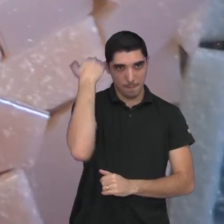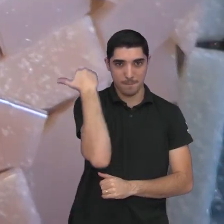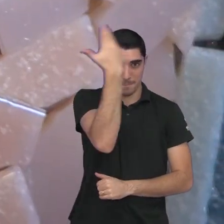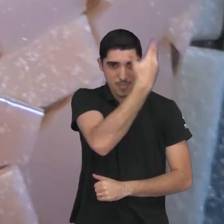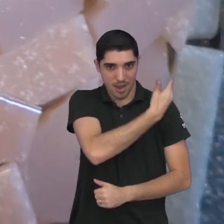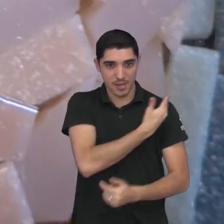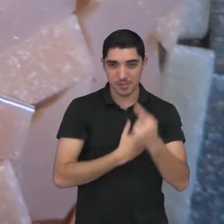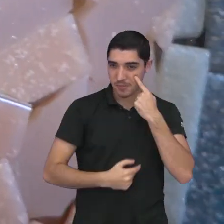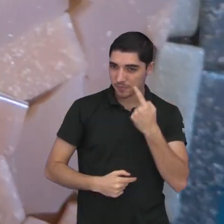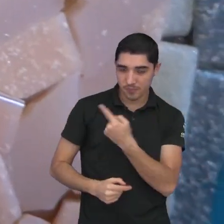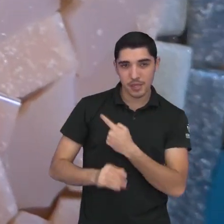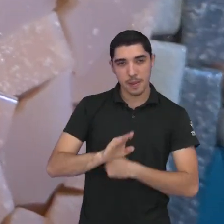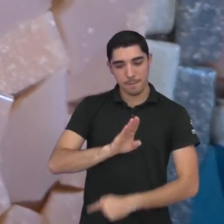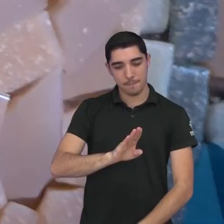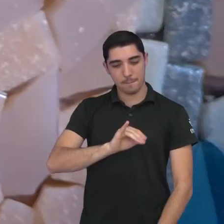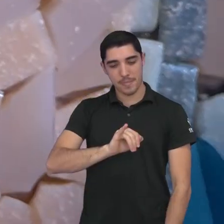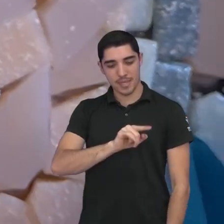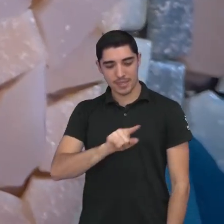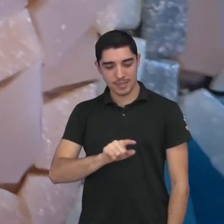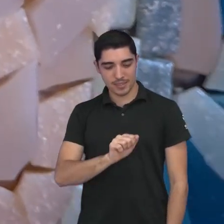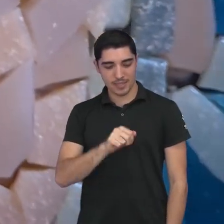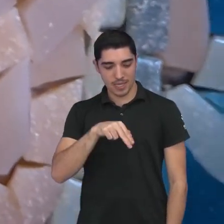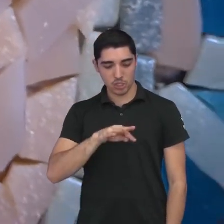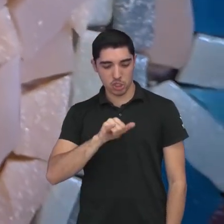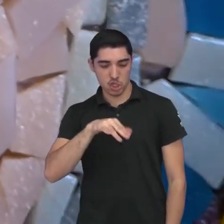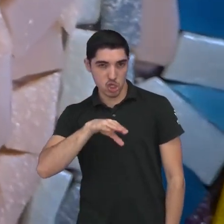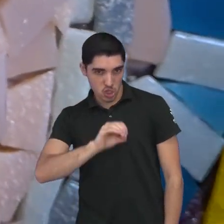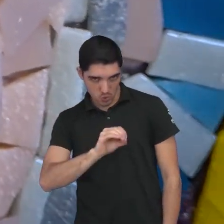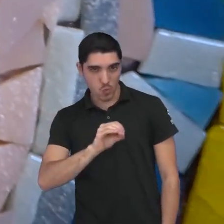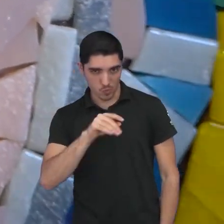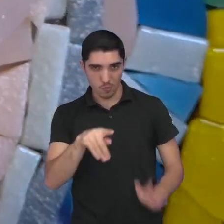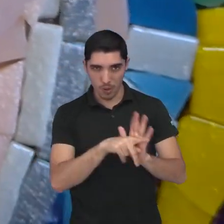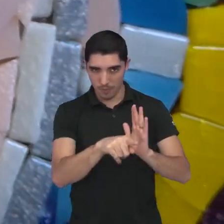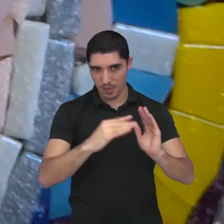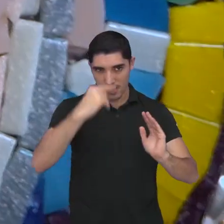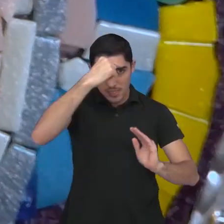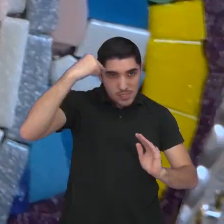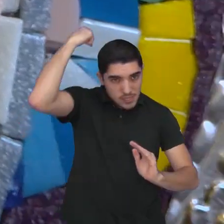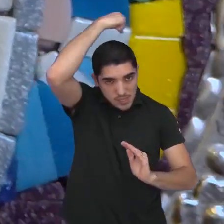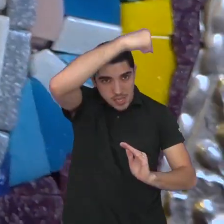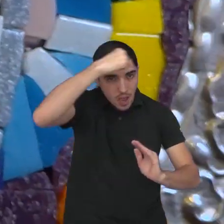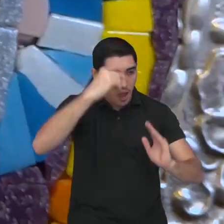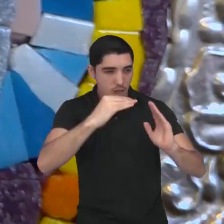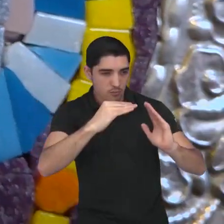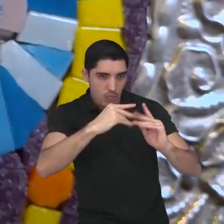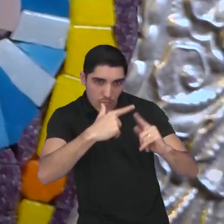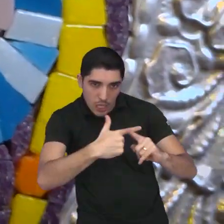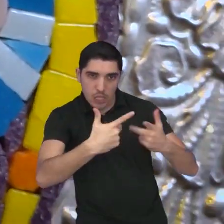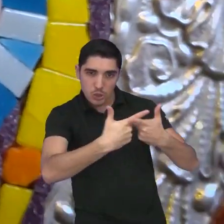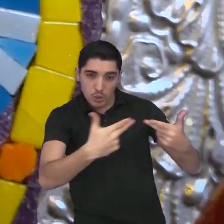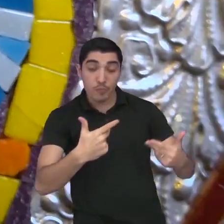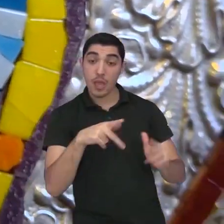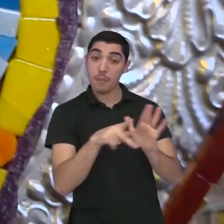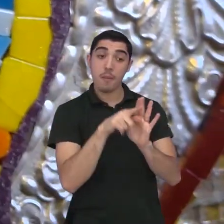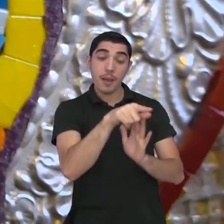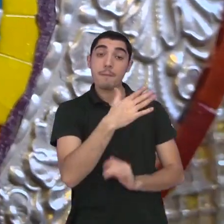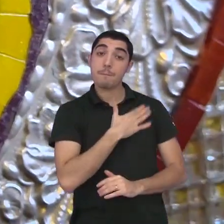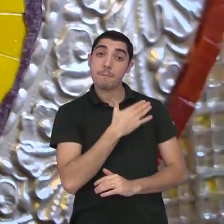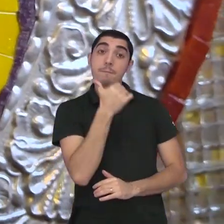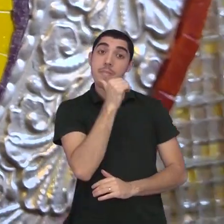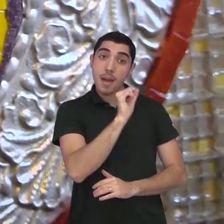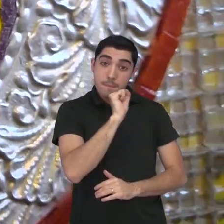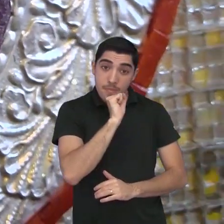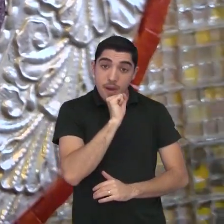ela chama Madonna Bizantina, essa parte de prata que está na auréola dela era um enfeite que a minha